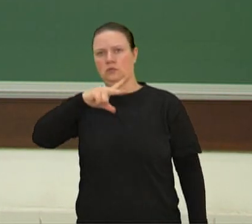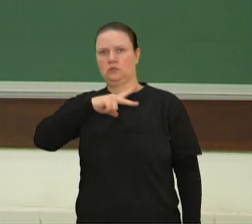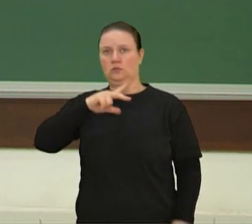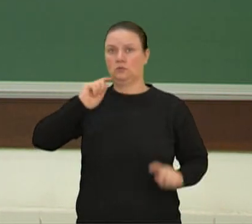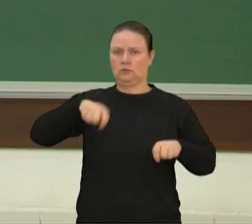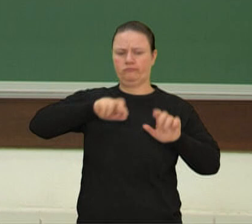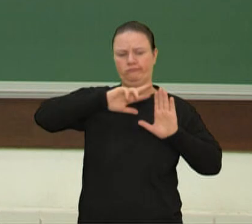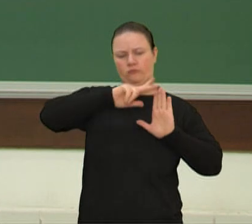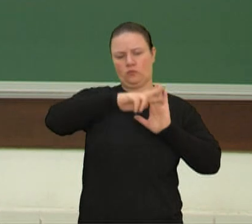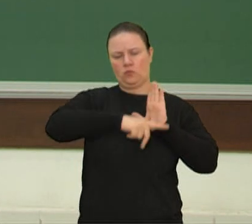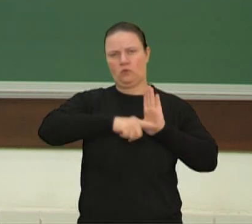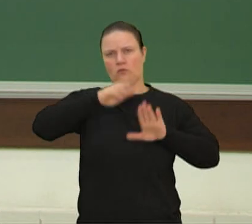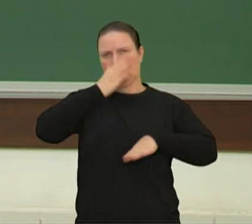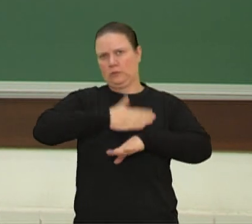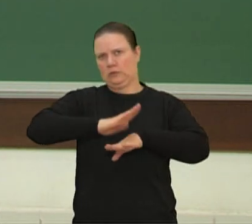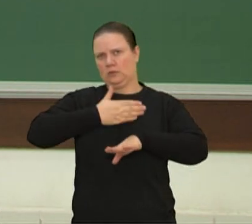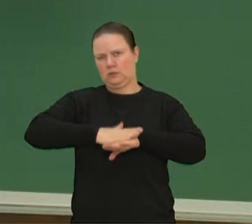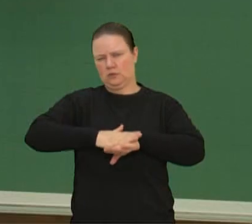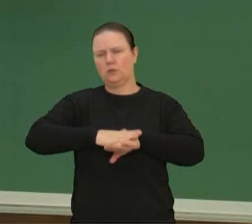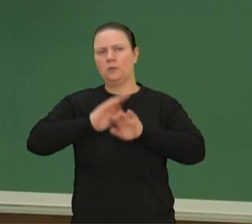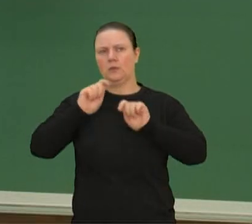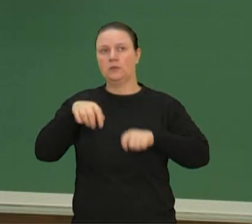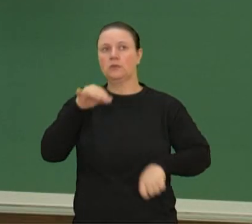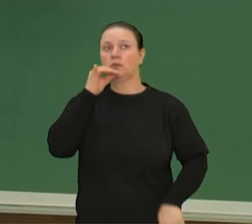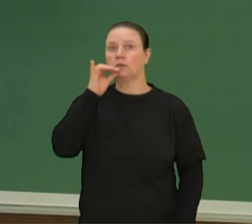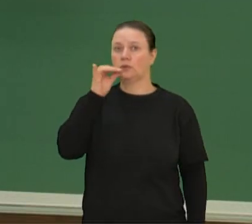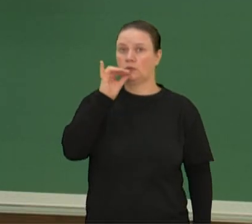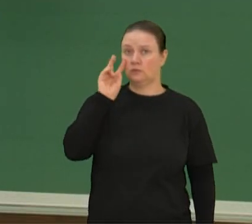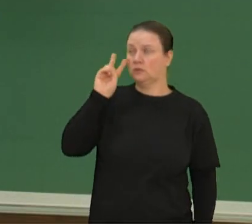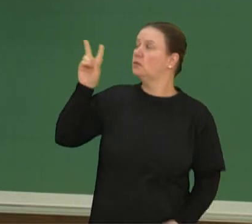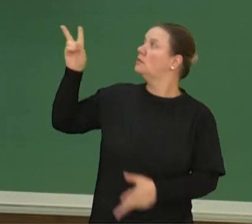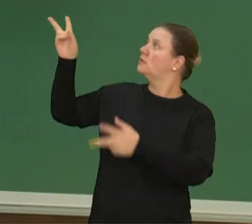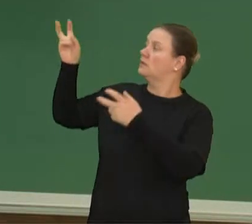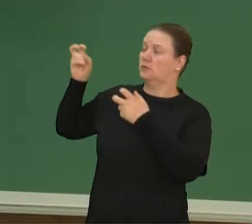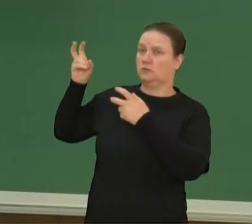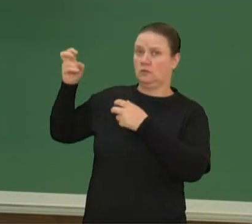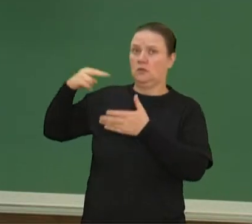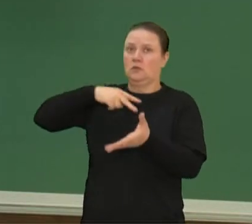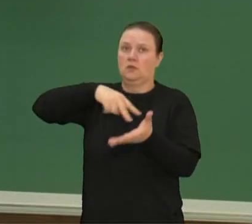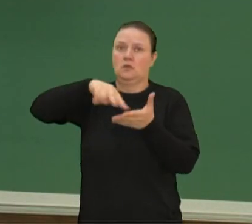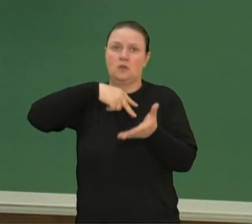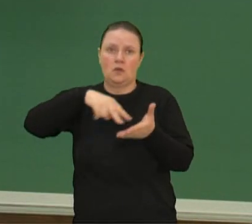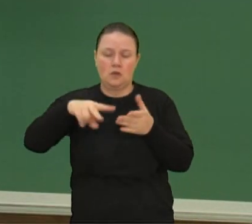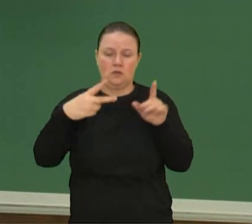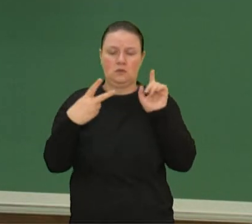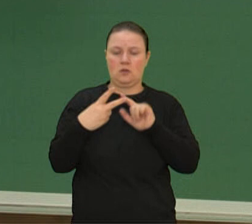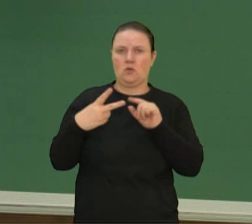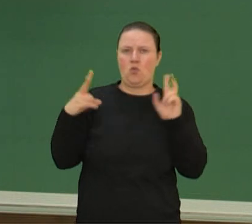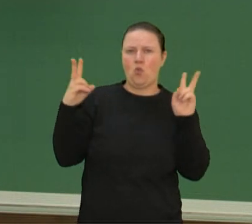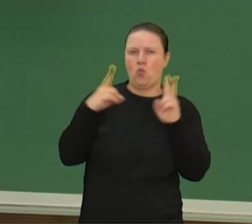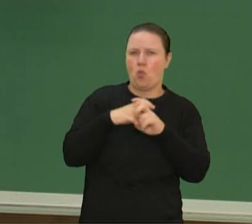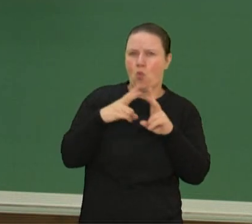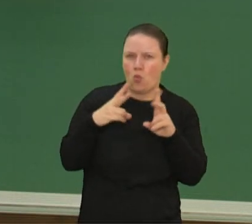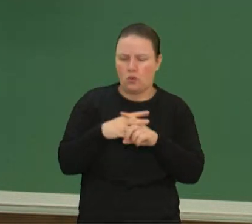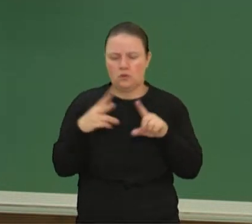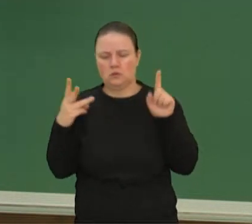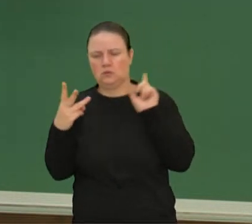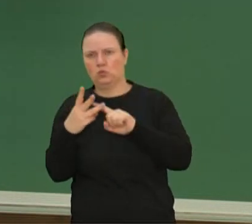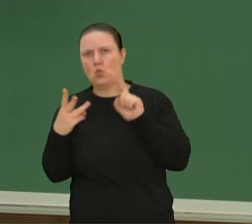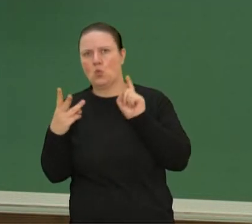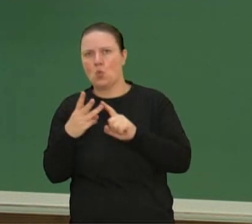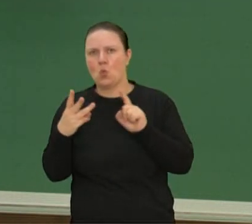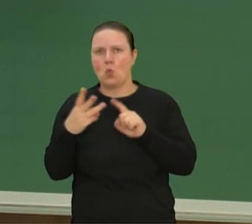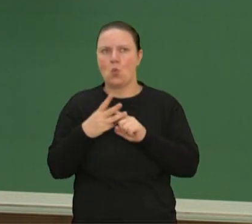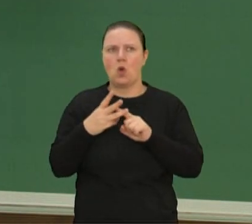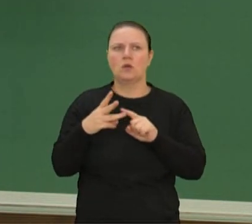para que a gente possa participar. Como exemplo de atividades em grupo, danças, lutas, ginástica, treinamento funcional,